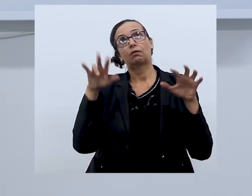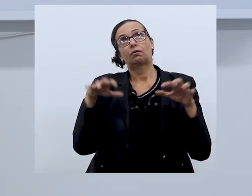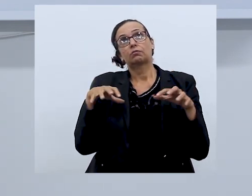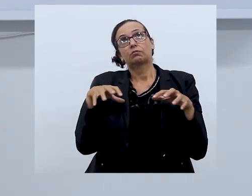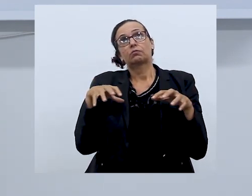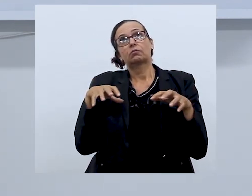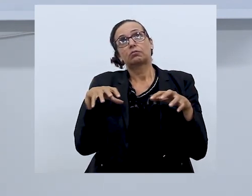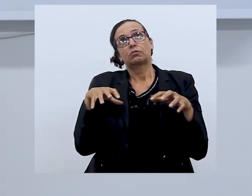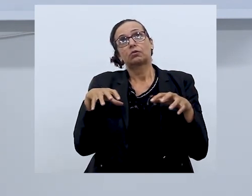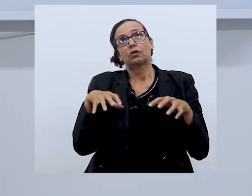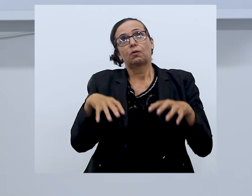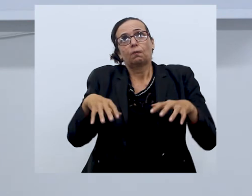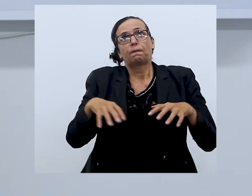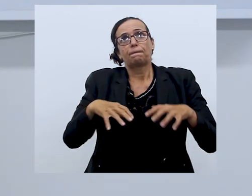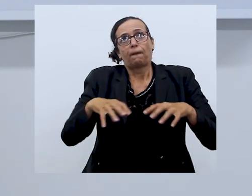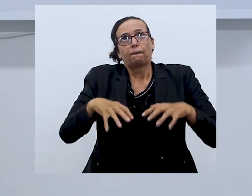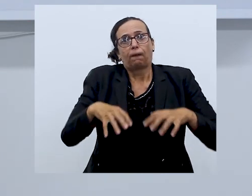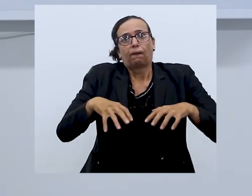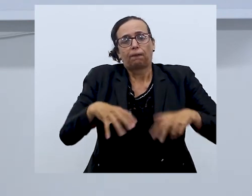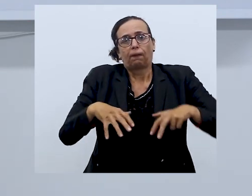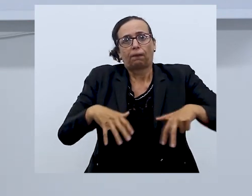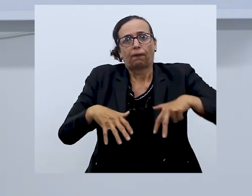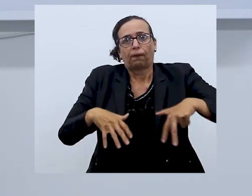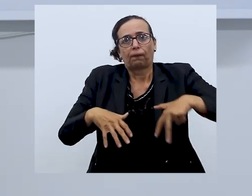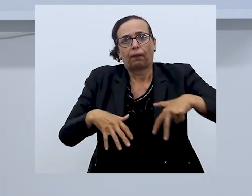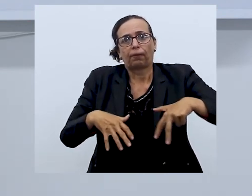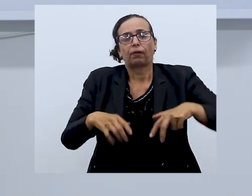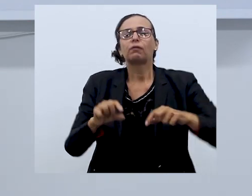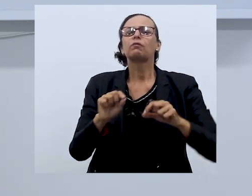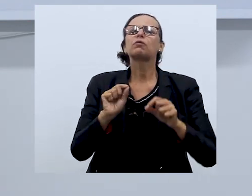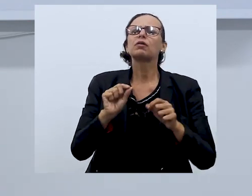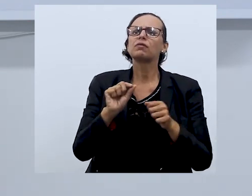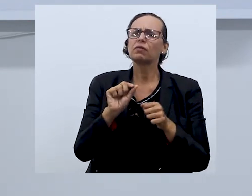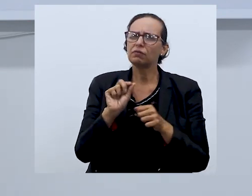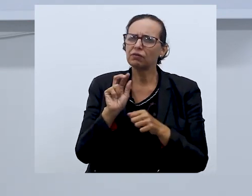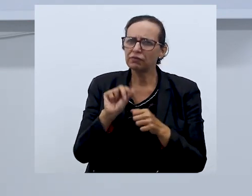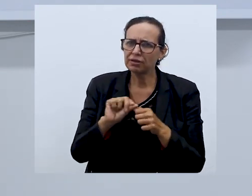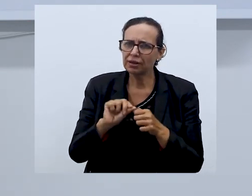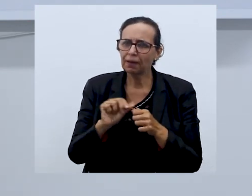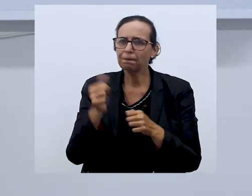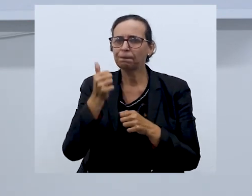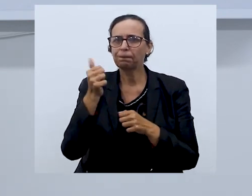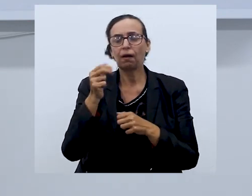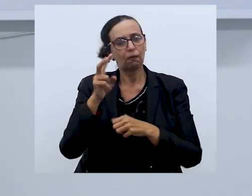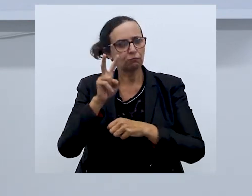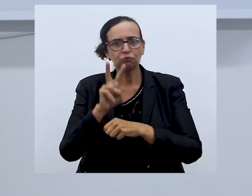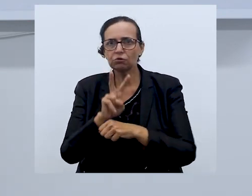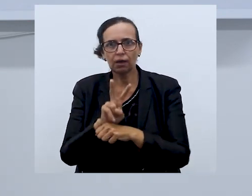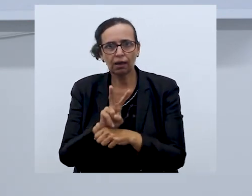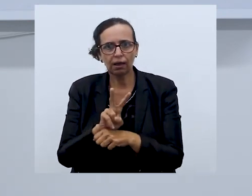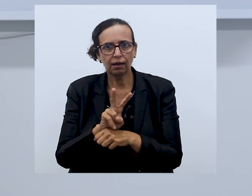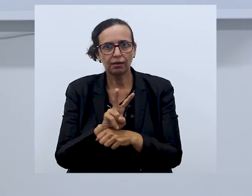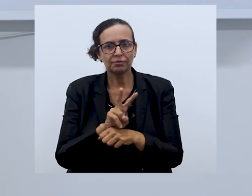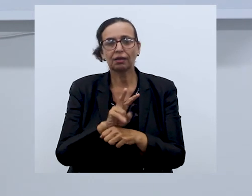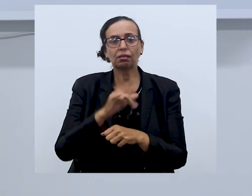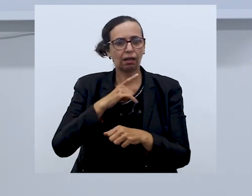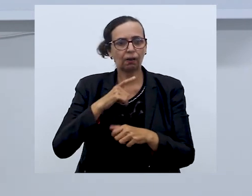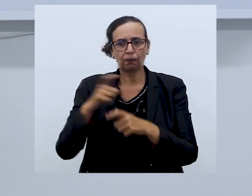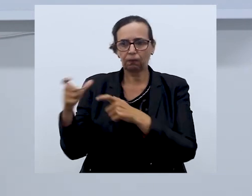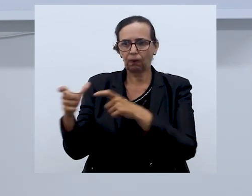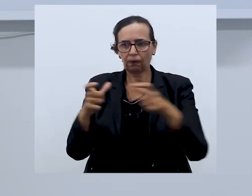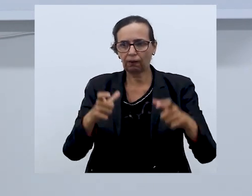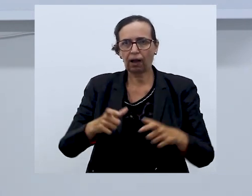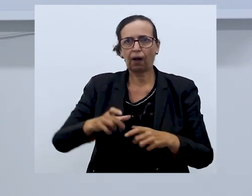revirados e o corpo se batendo. A primeira coisa que você deve fazer quando uma pessoa está em convulsão é protegê-la. Verifique se há